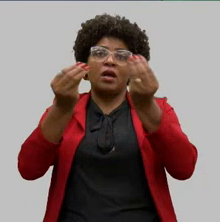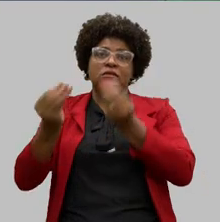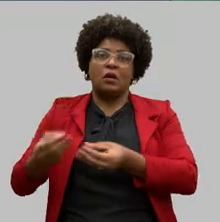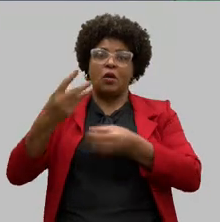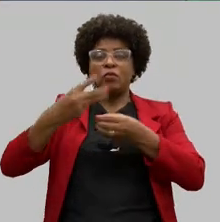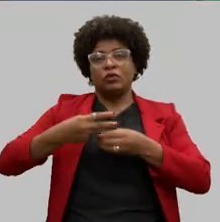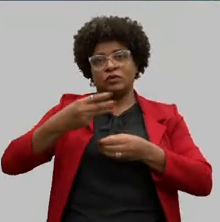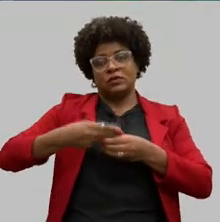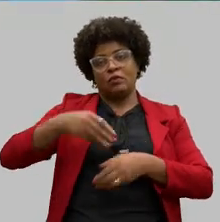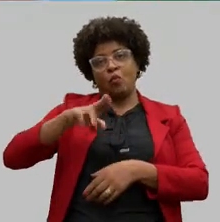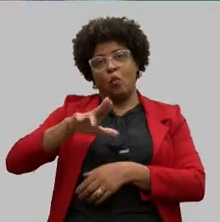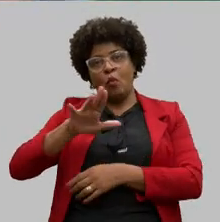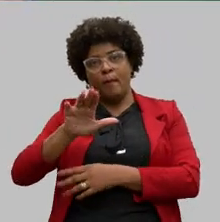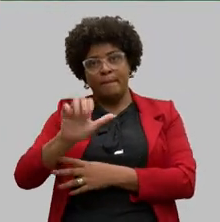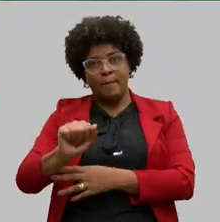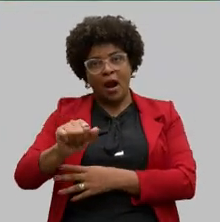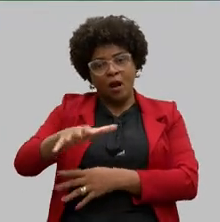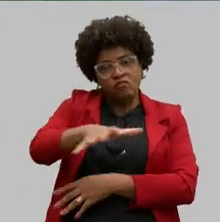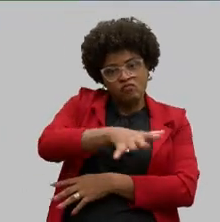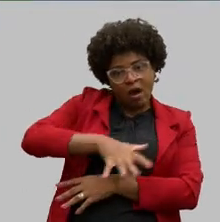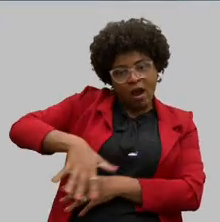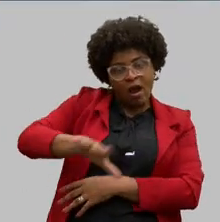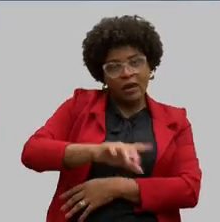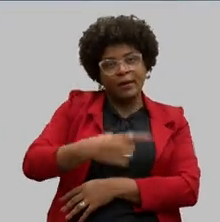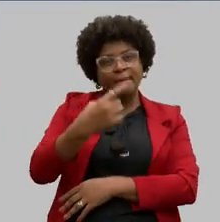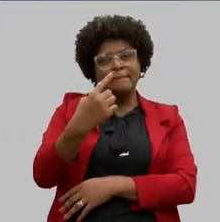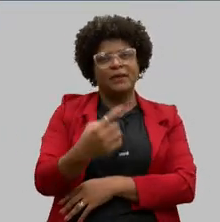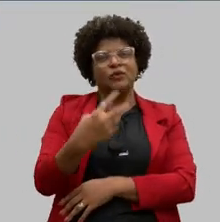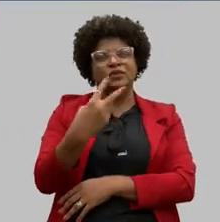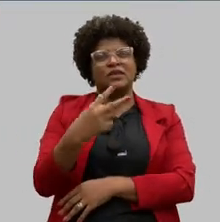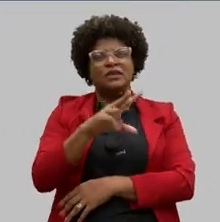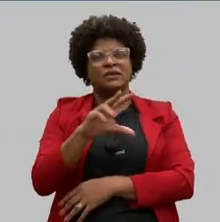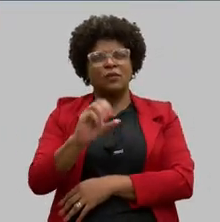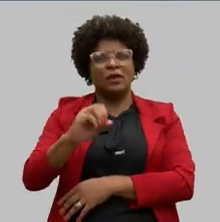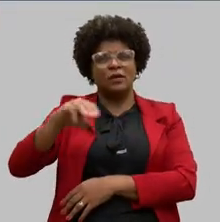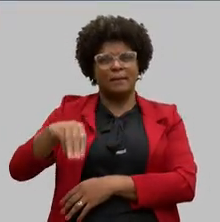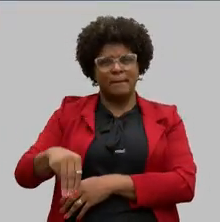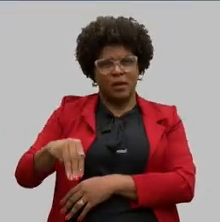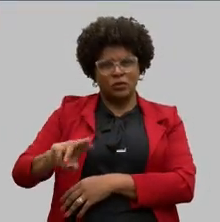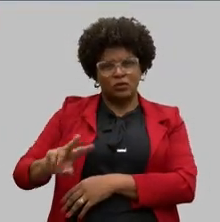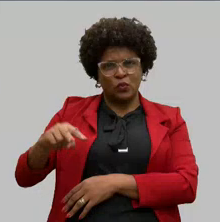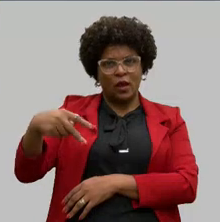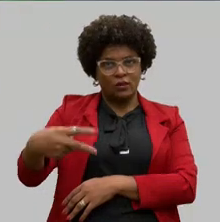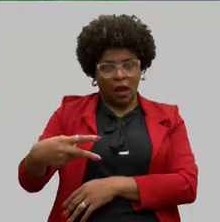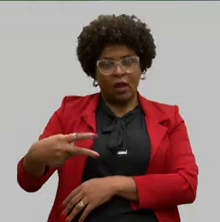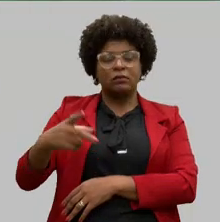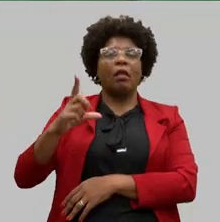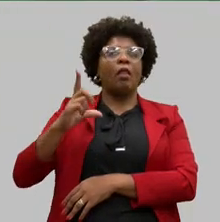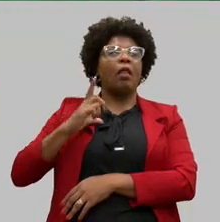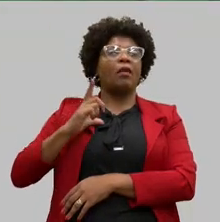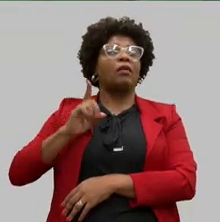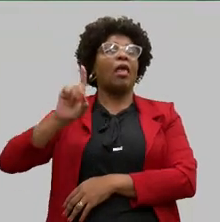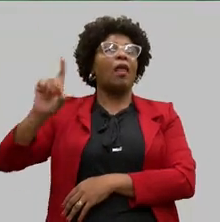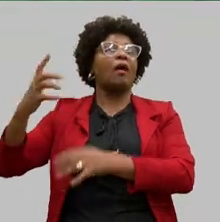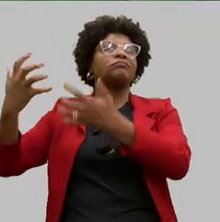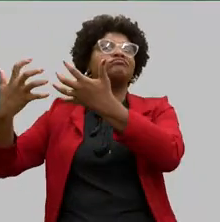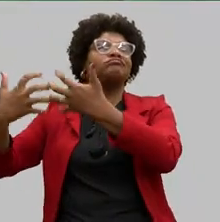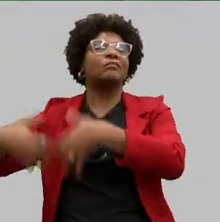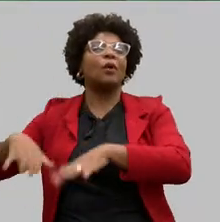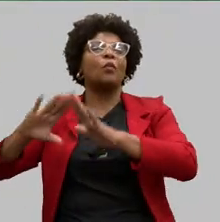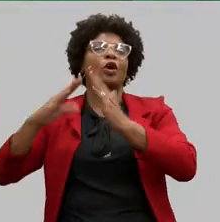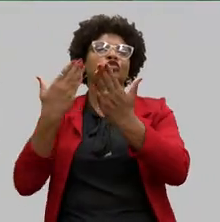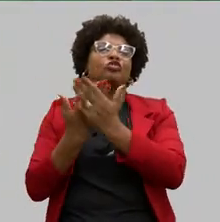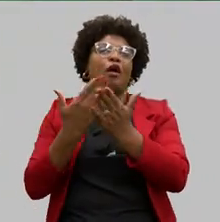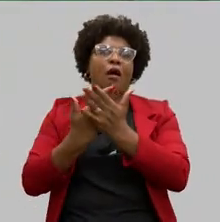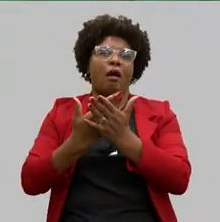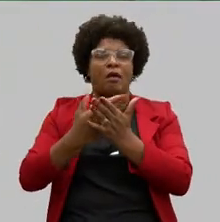área de 150 m qu para funcionamento de uma escola municipal eh não há nenhum